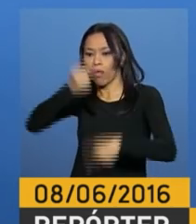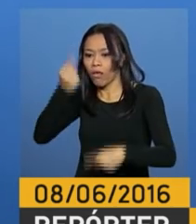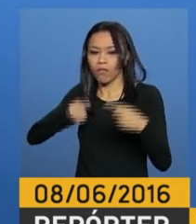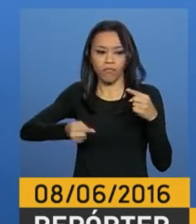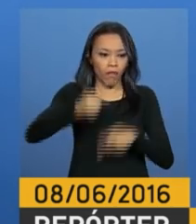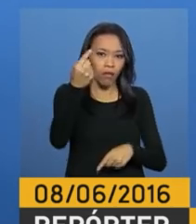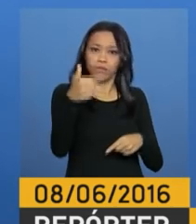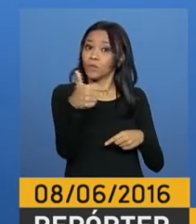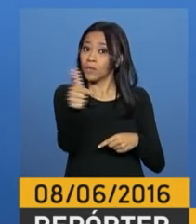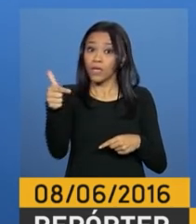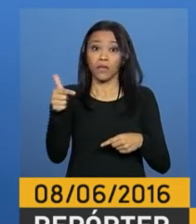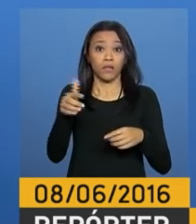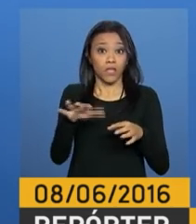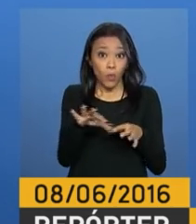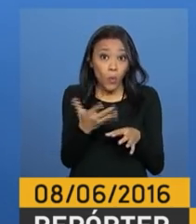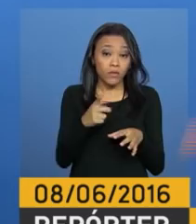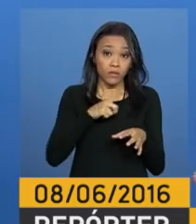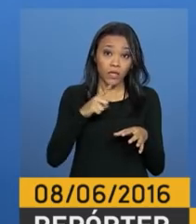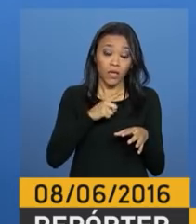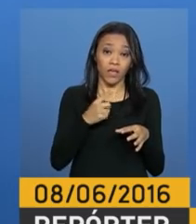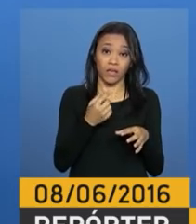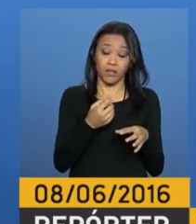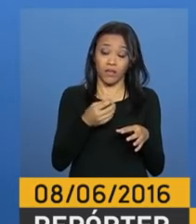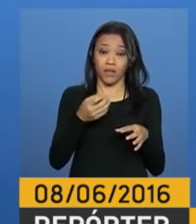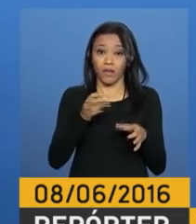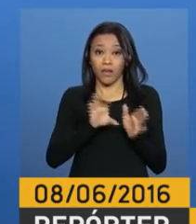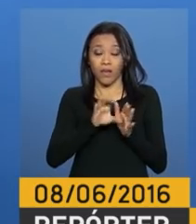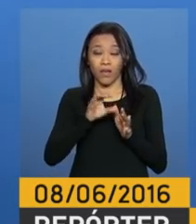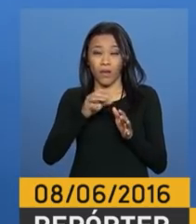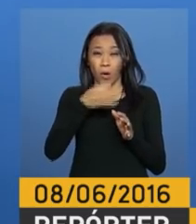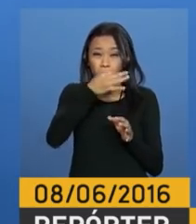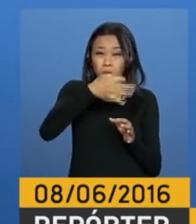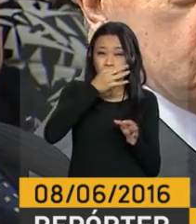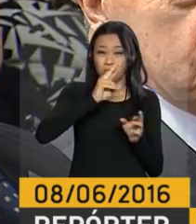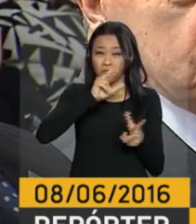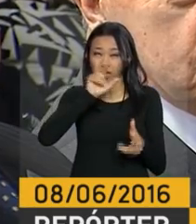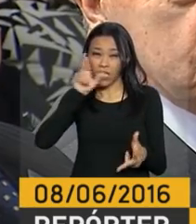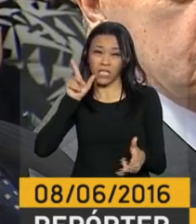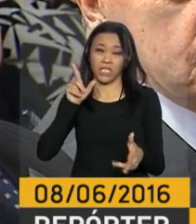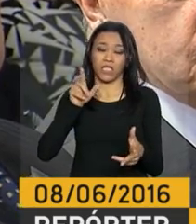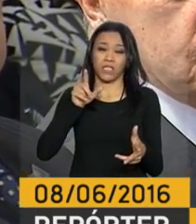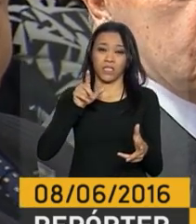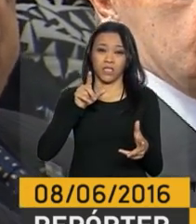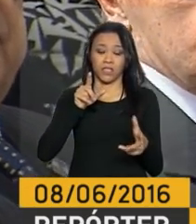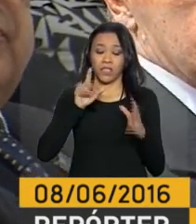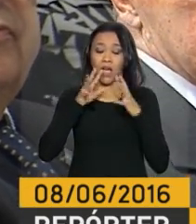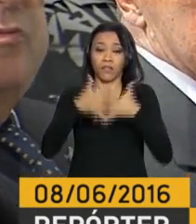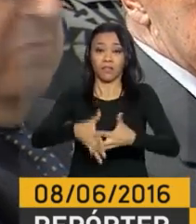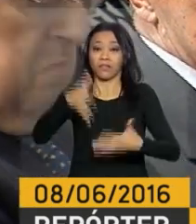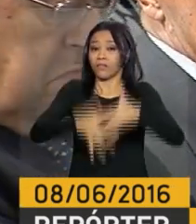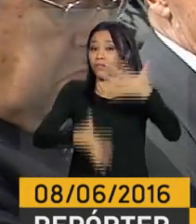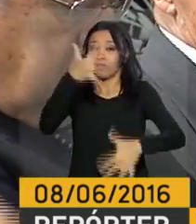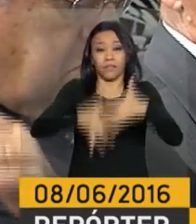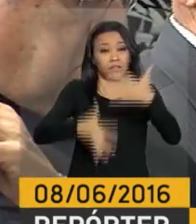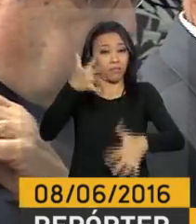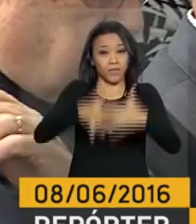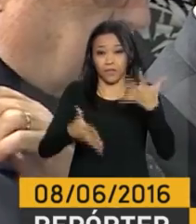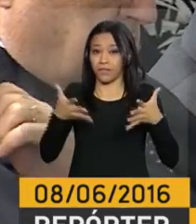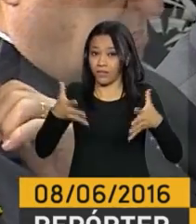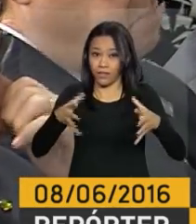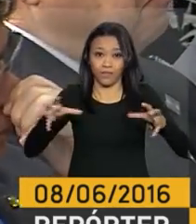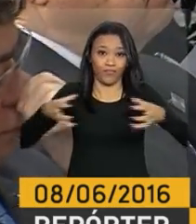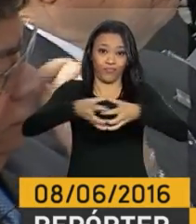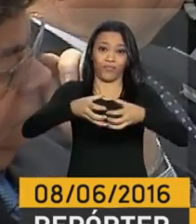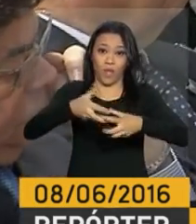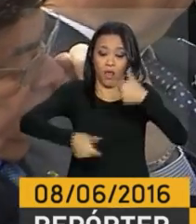conceituais existem inevitavelmente e com muita rapidez elas acabam chegando as divergências ideológicas